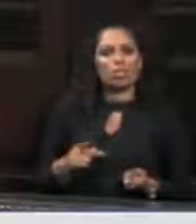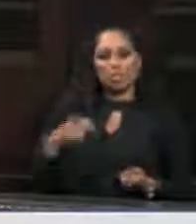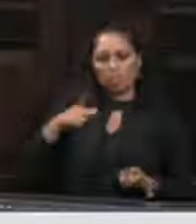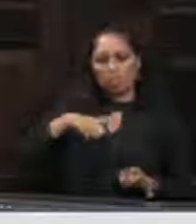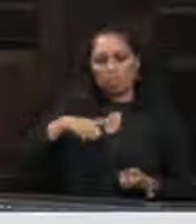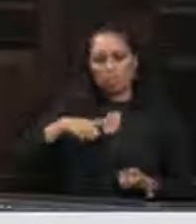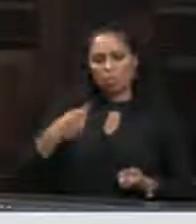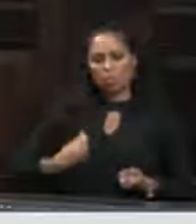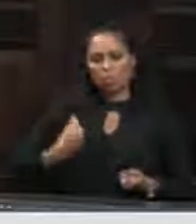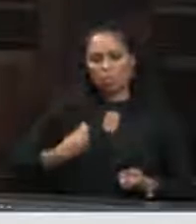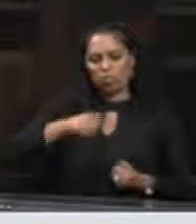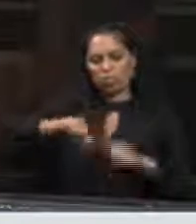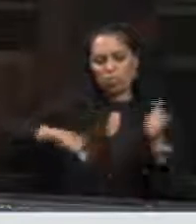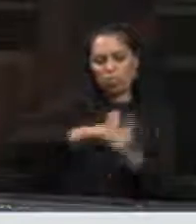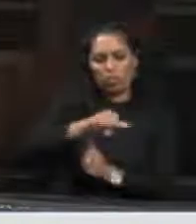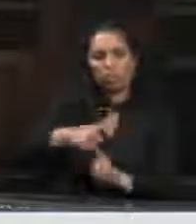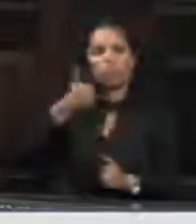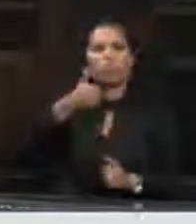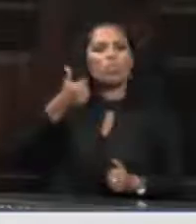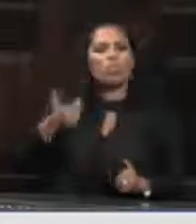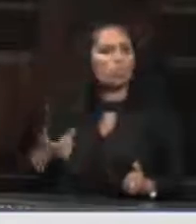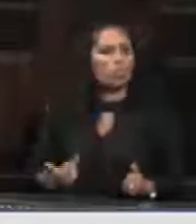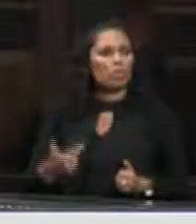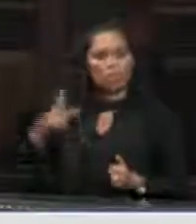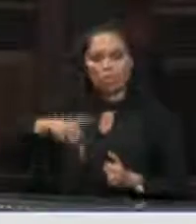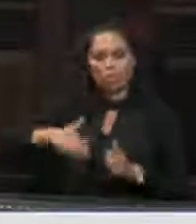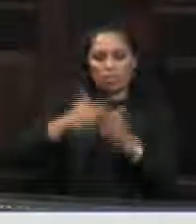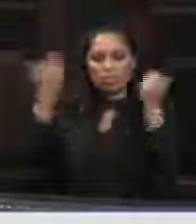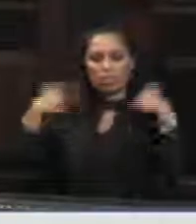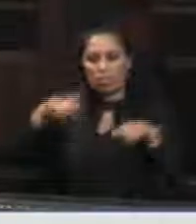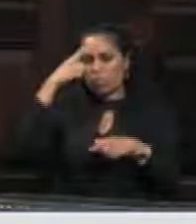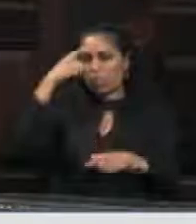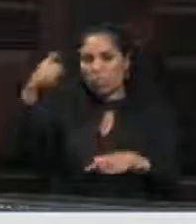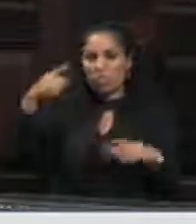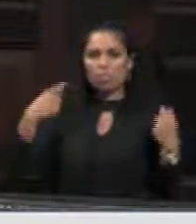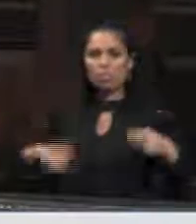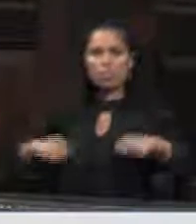É isto que está se querendo, é isto que essa casa tem que defender.